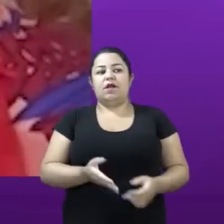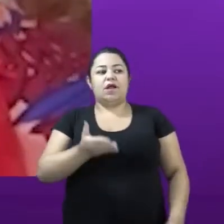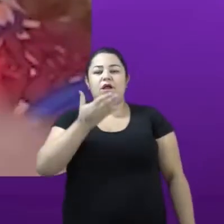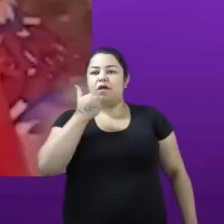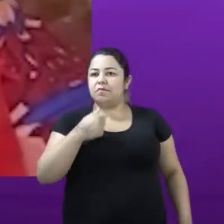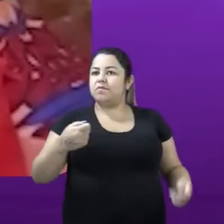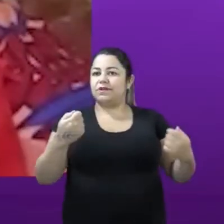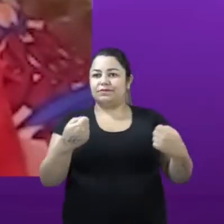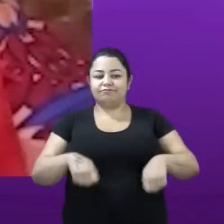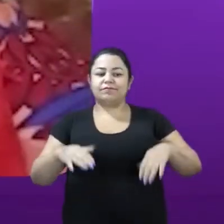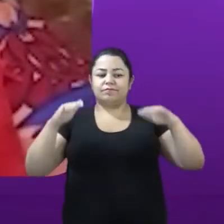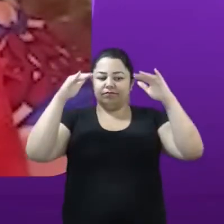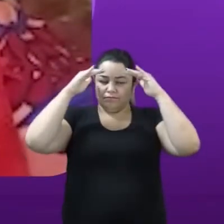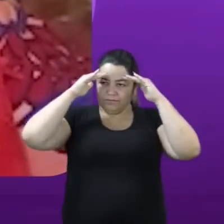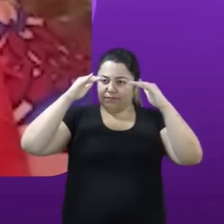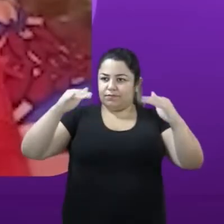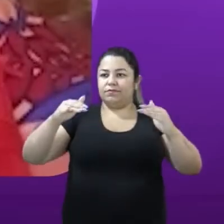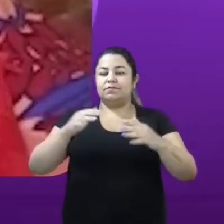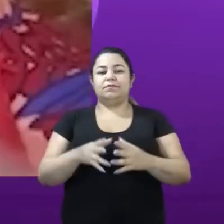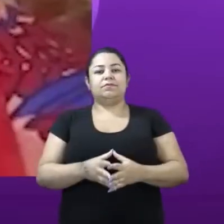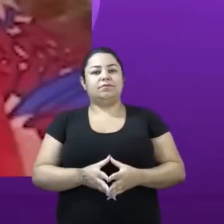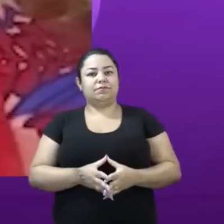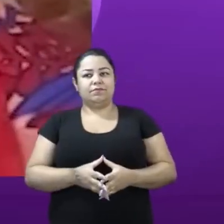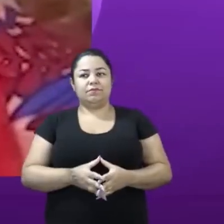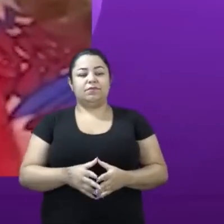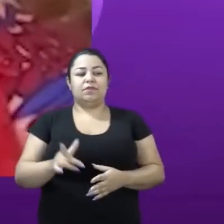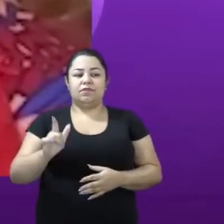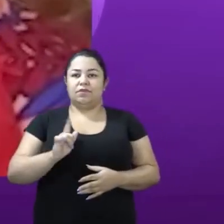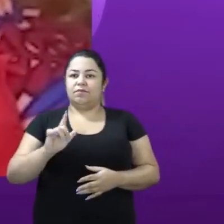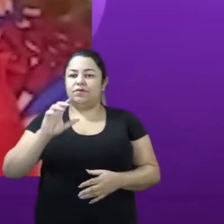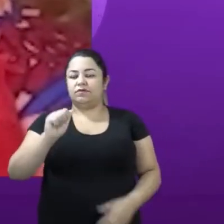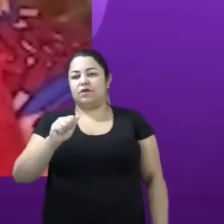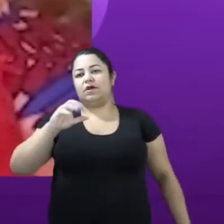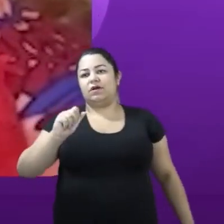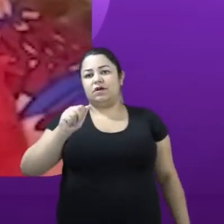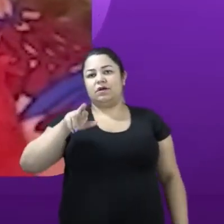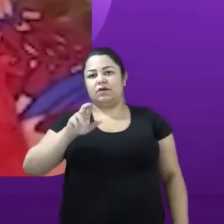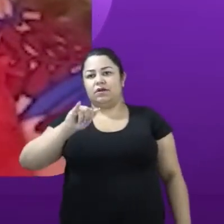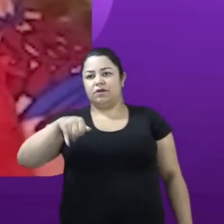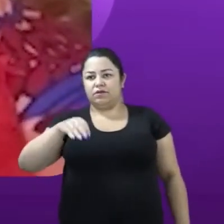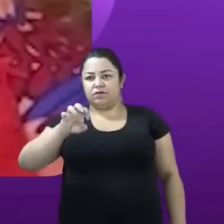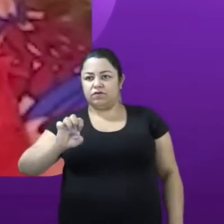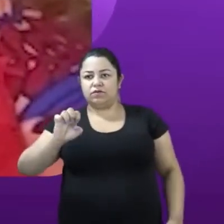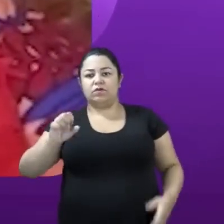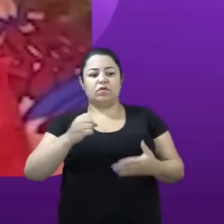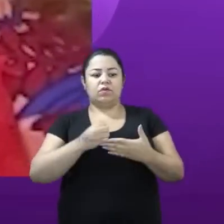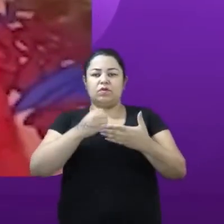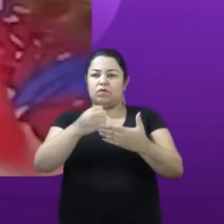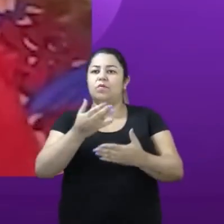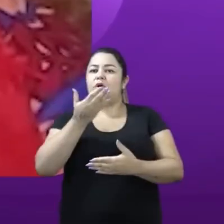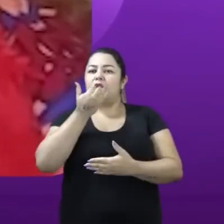precisam ser respeitadas. Nós temos aí o acarajé, que é uma oferenda, né? Uma dimu, uma